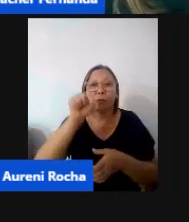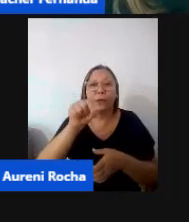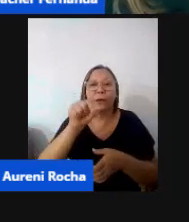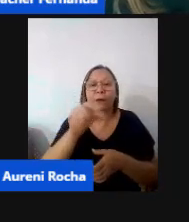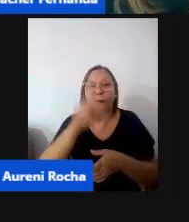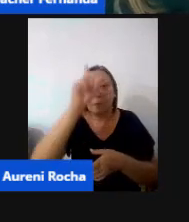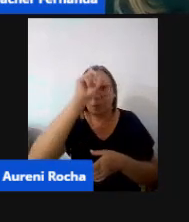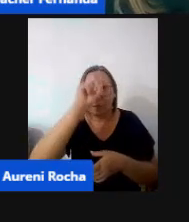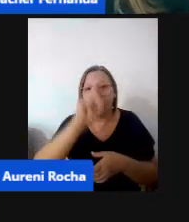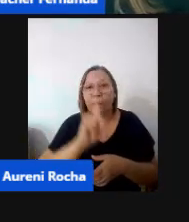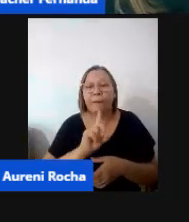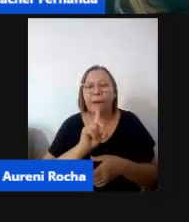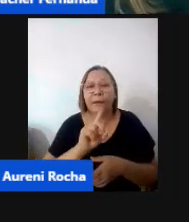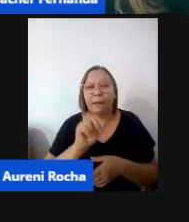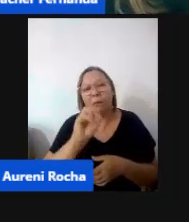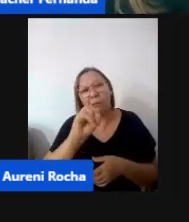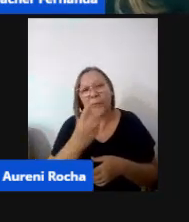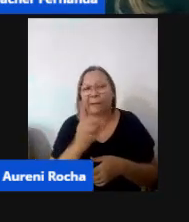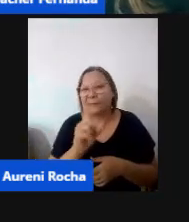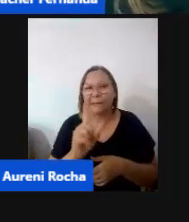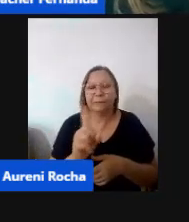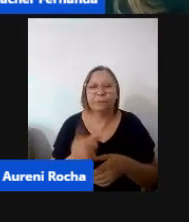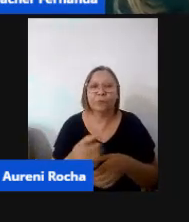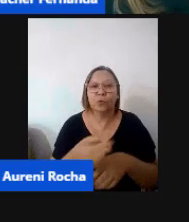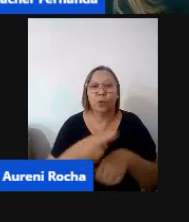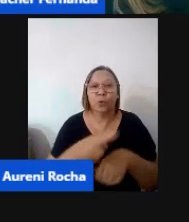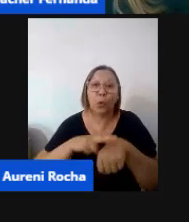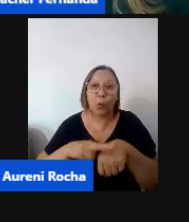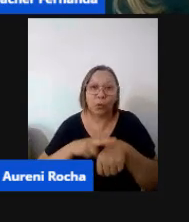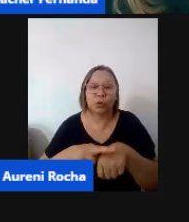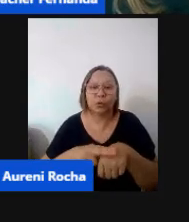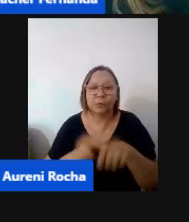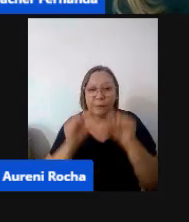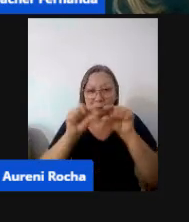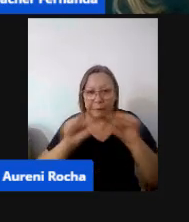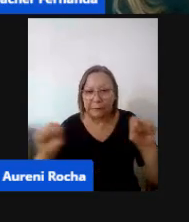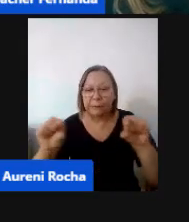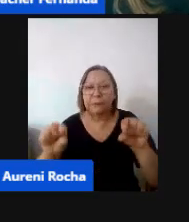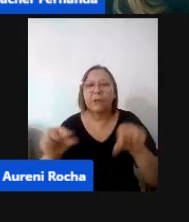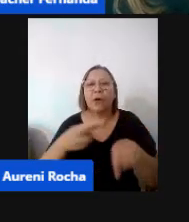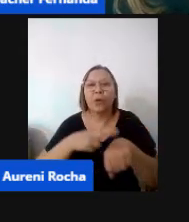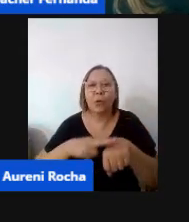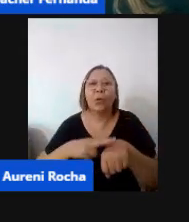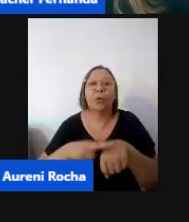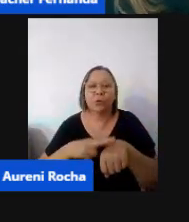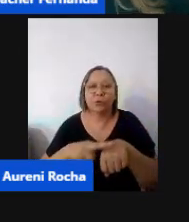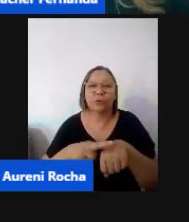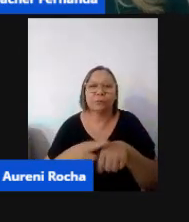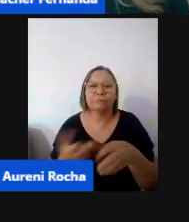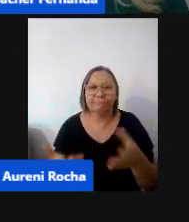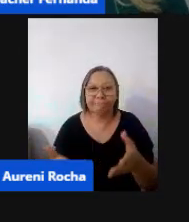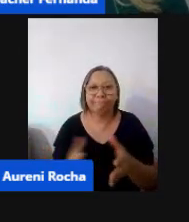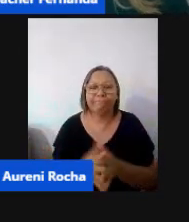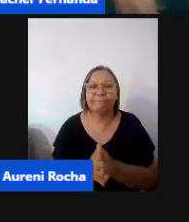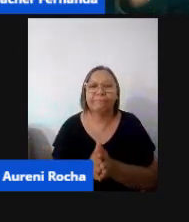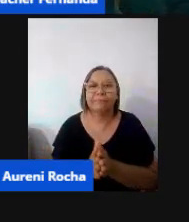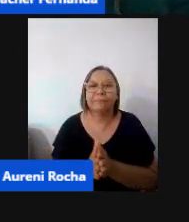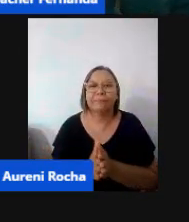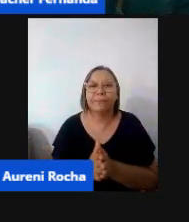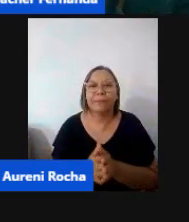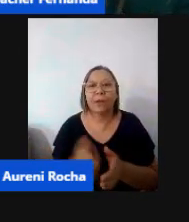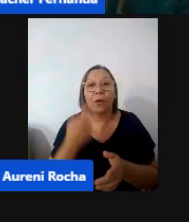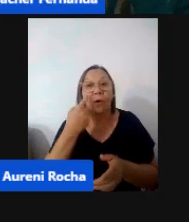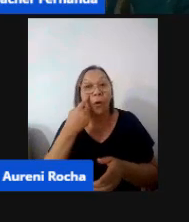um roxo. Aqui embaixo, roxo de novo. Veja a diferença do contraste